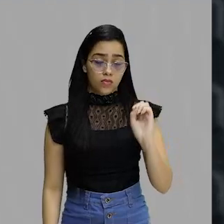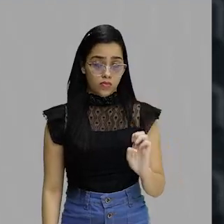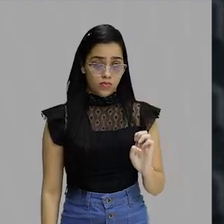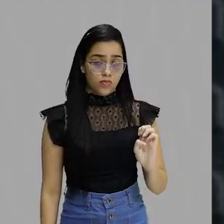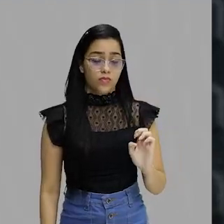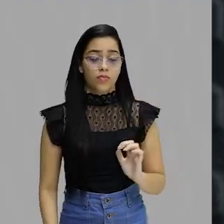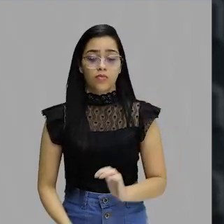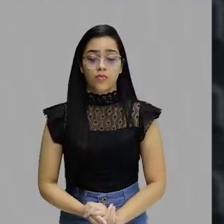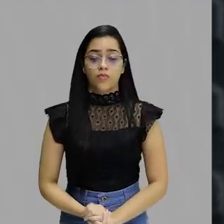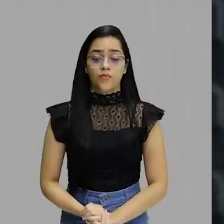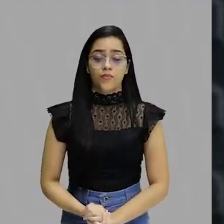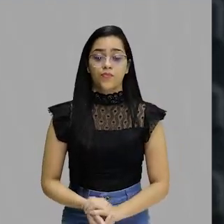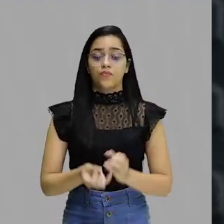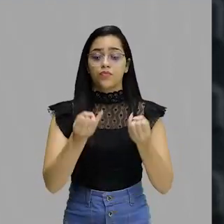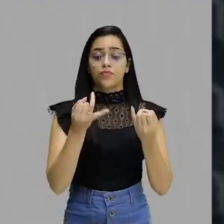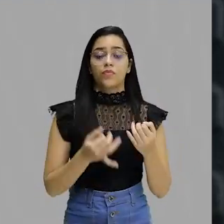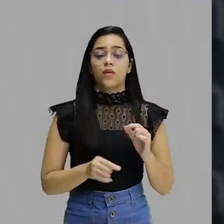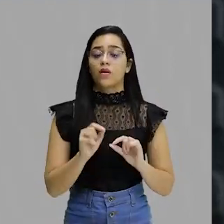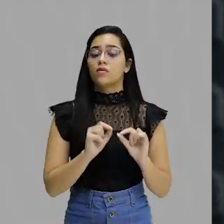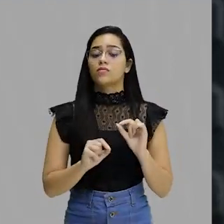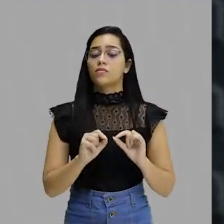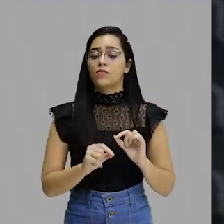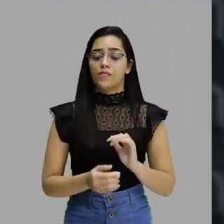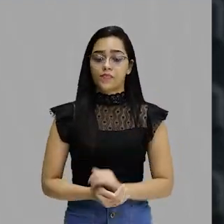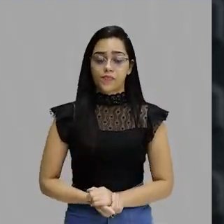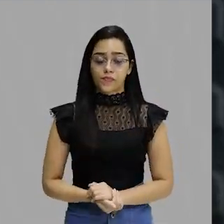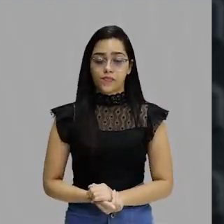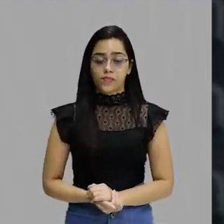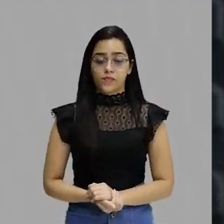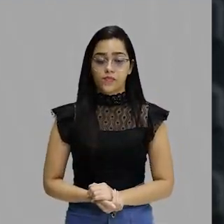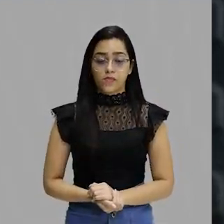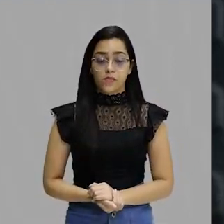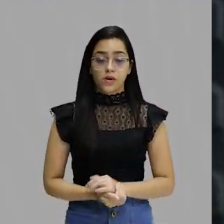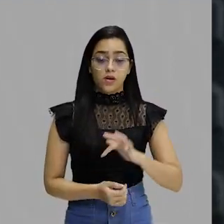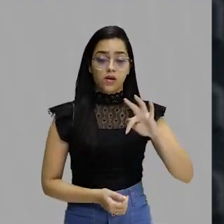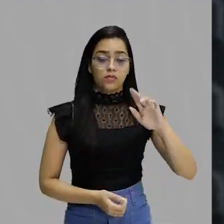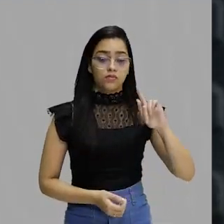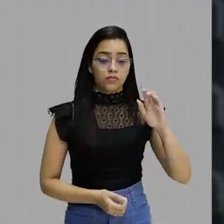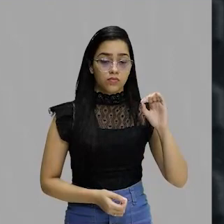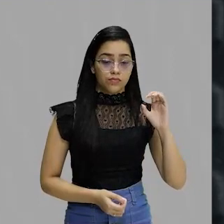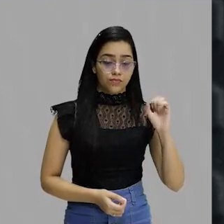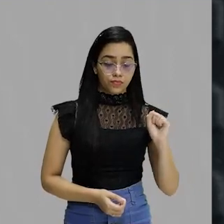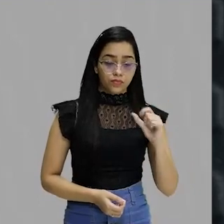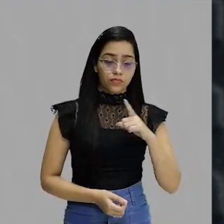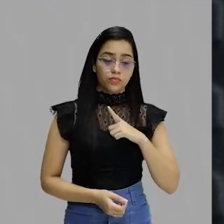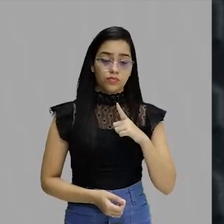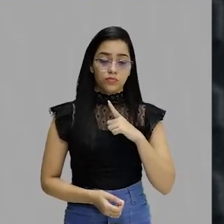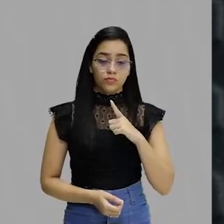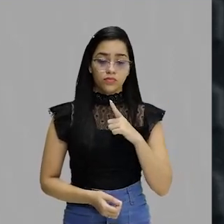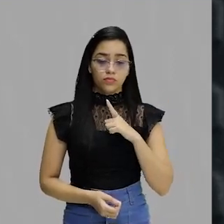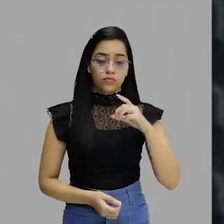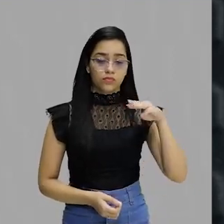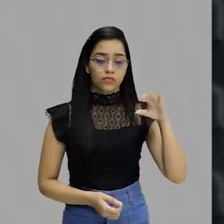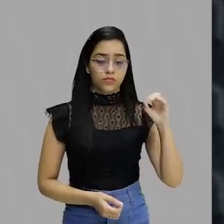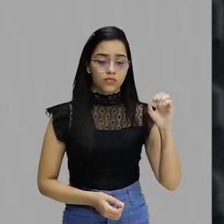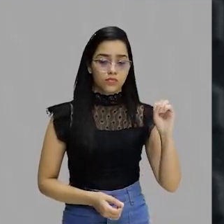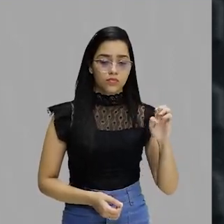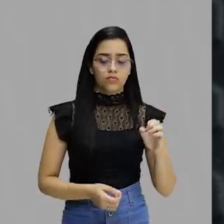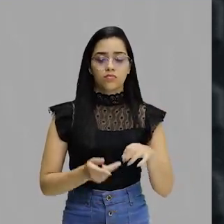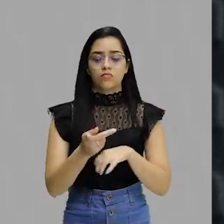fungo. Então, aqui diz o seguinte, ó, os fungos causadores de micoses, ao buscar